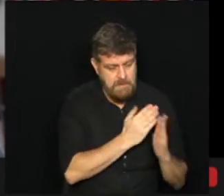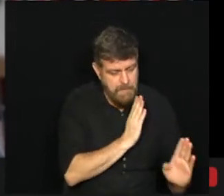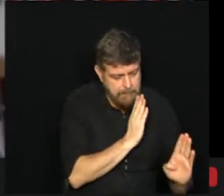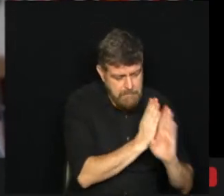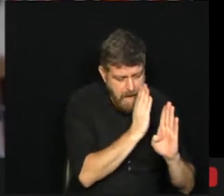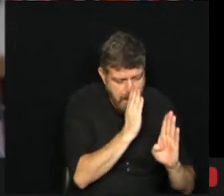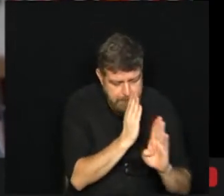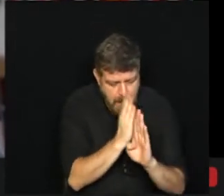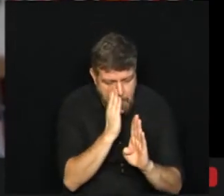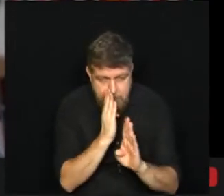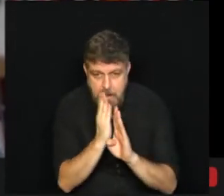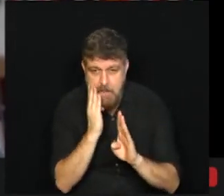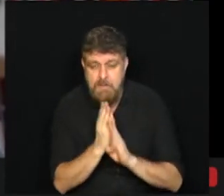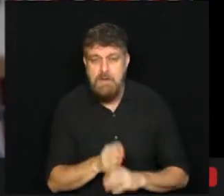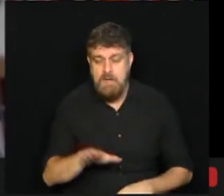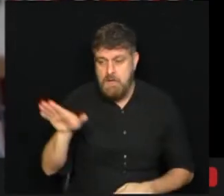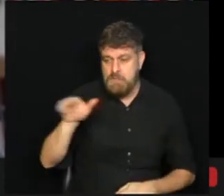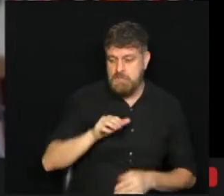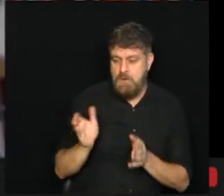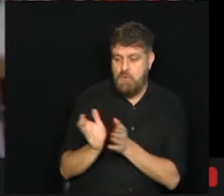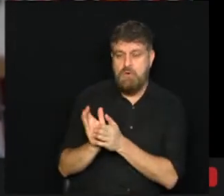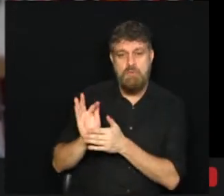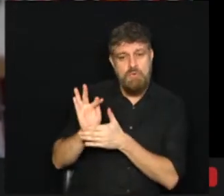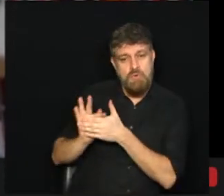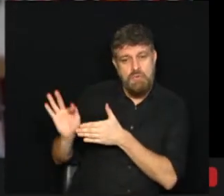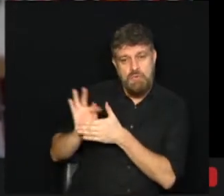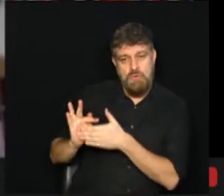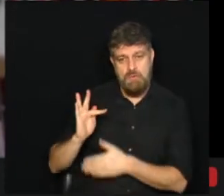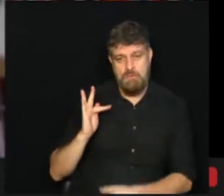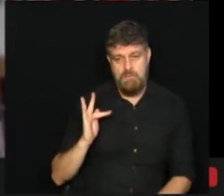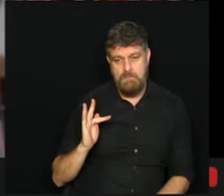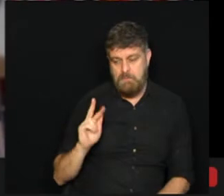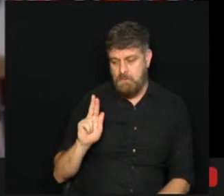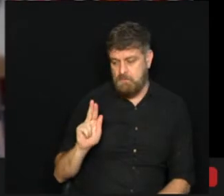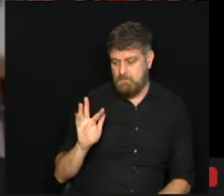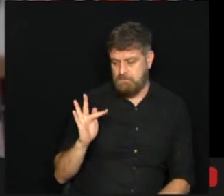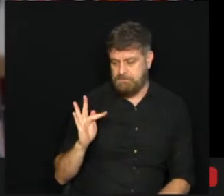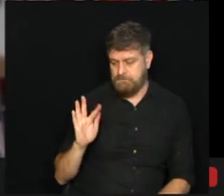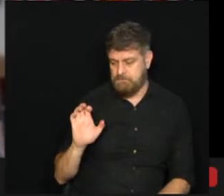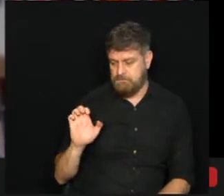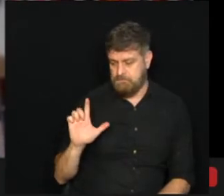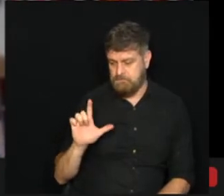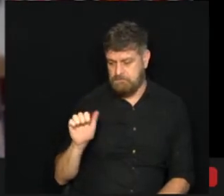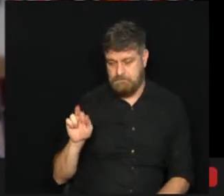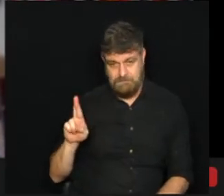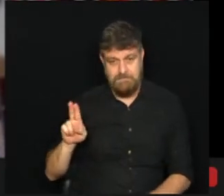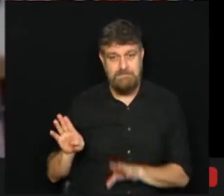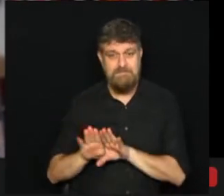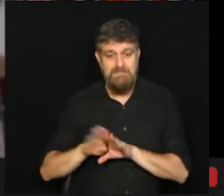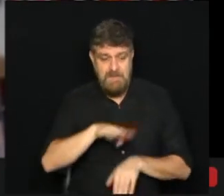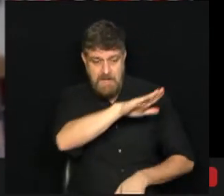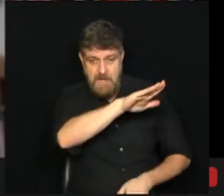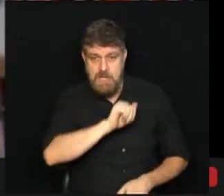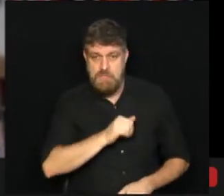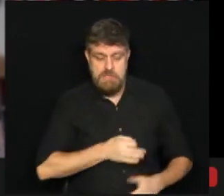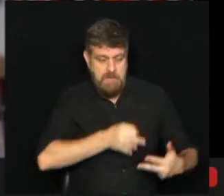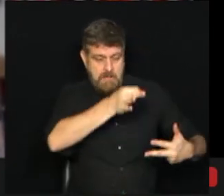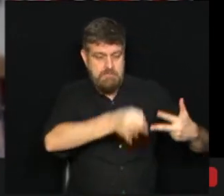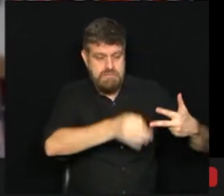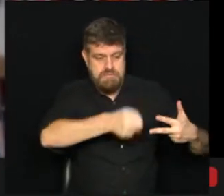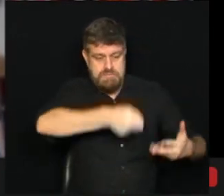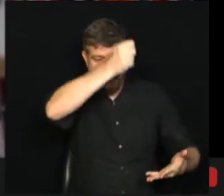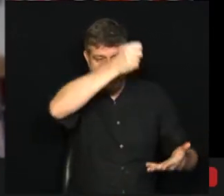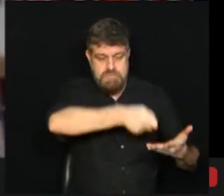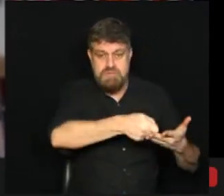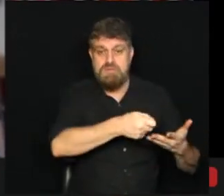e de acionar o Conselho Tutelar, acionar a Promotoria de Justiça para os casos de violência contra a criança e adolescente. E